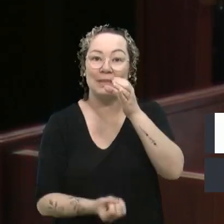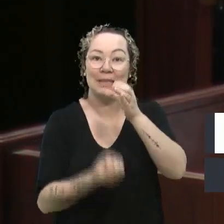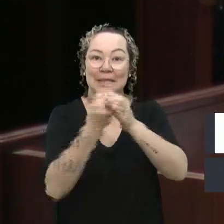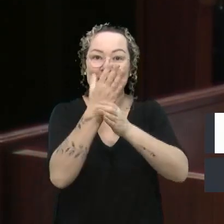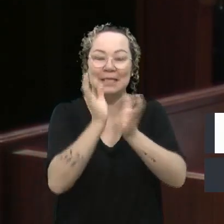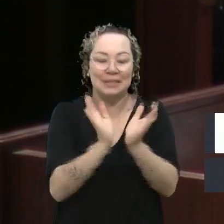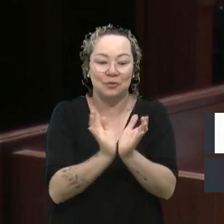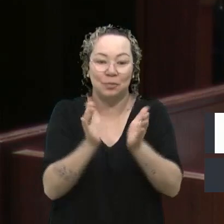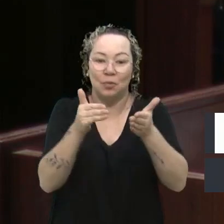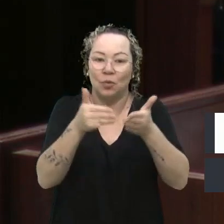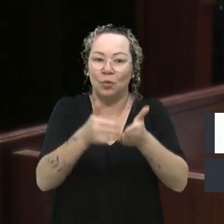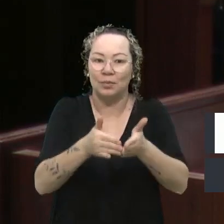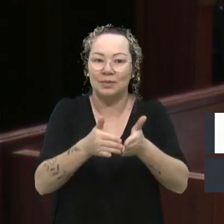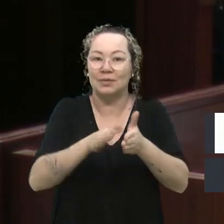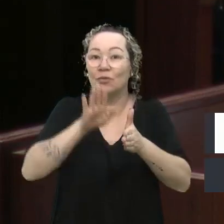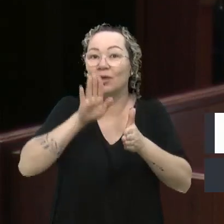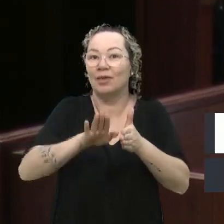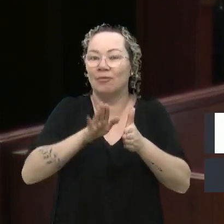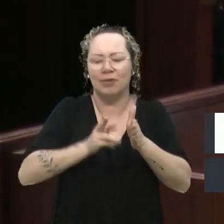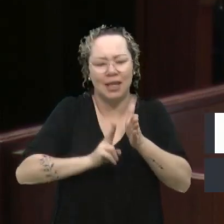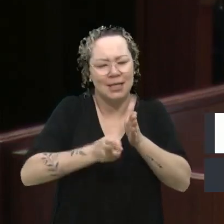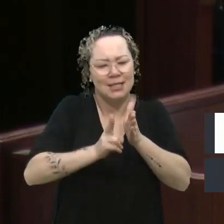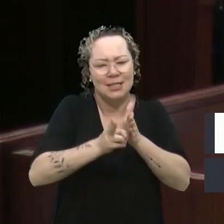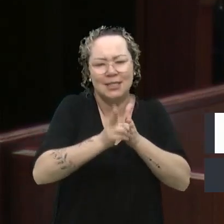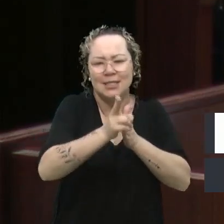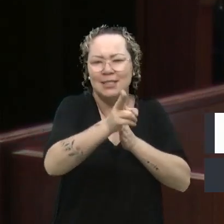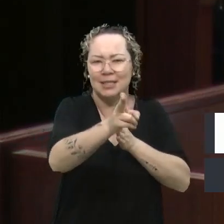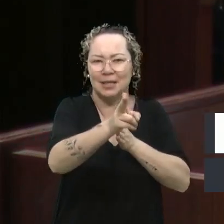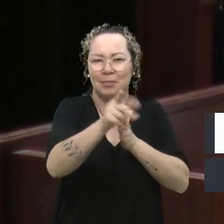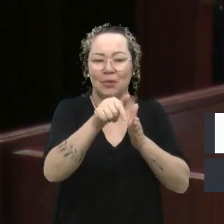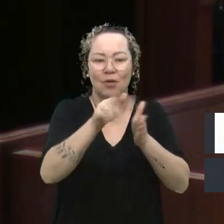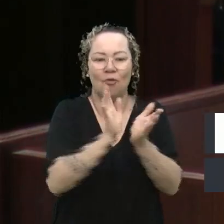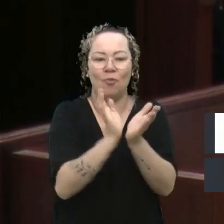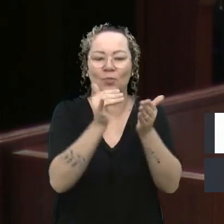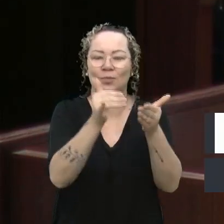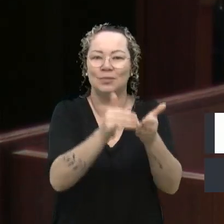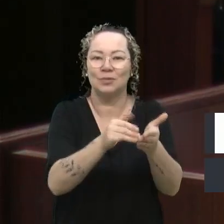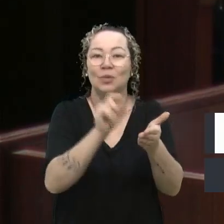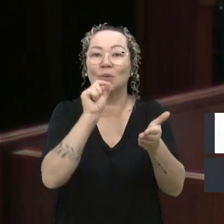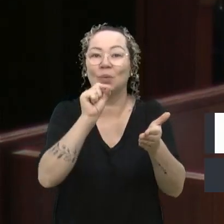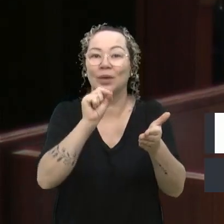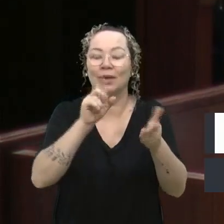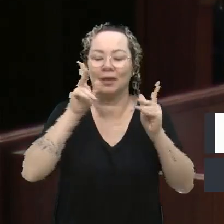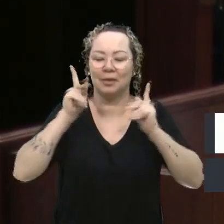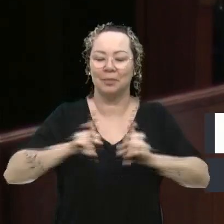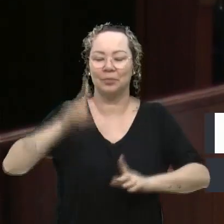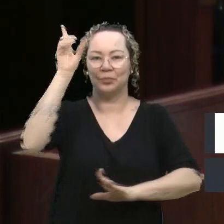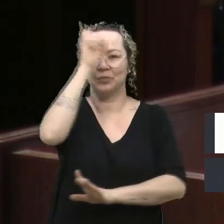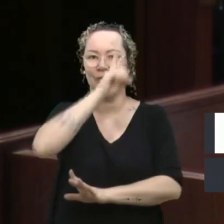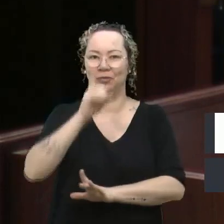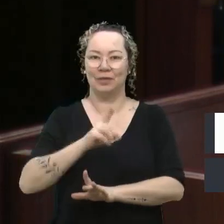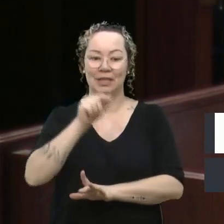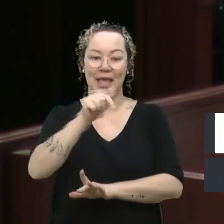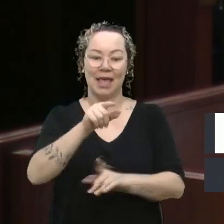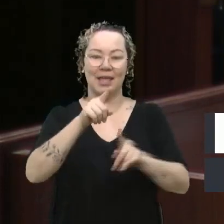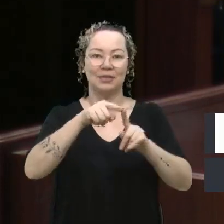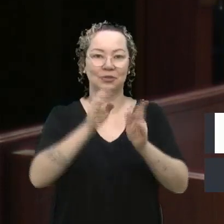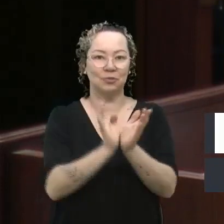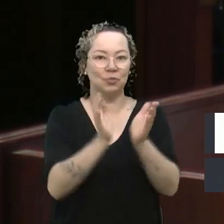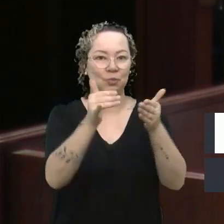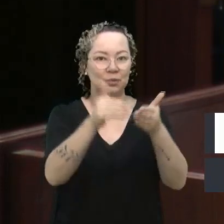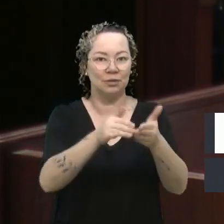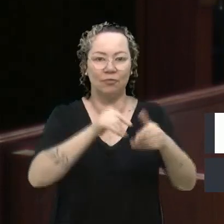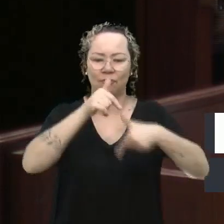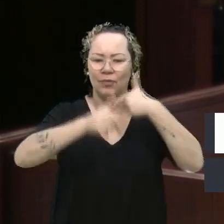comissão permanente da pessoa com deficiência. Esta comissão permanente vai trabalhar todos